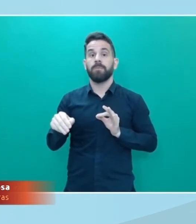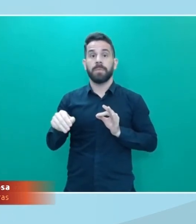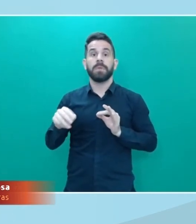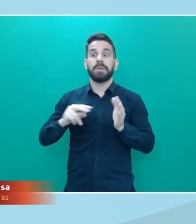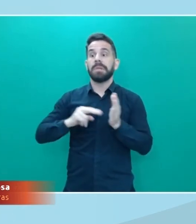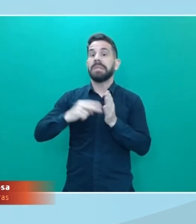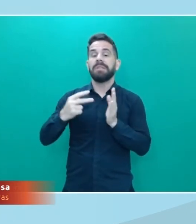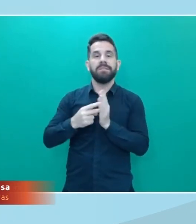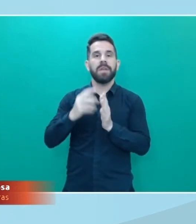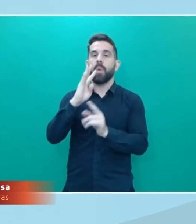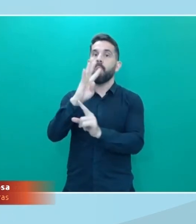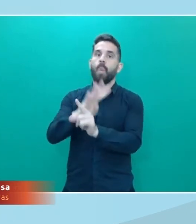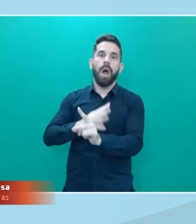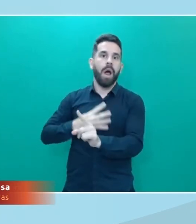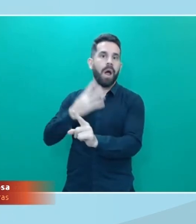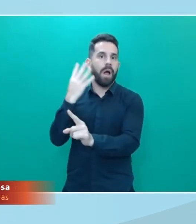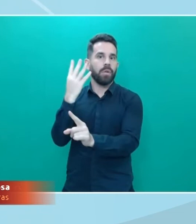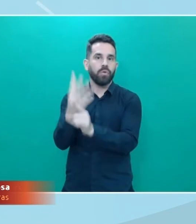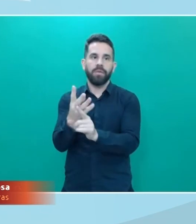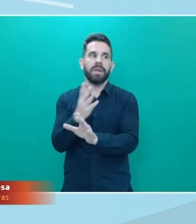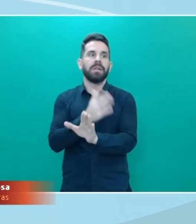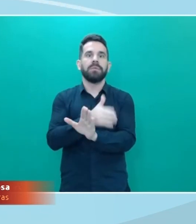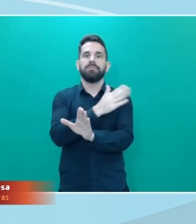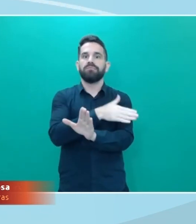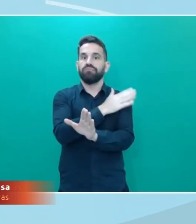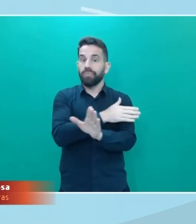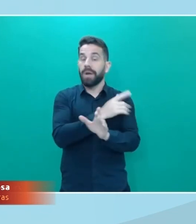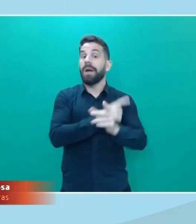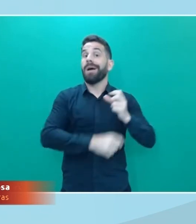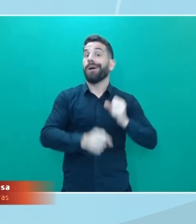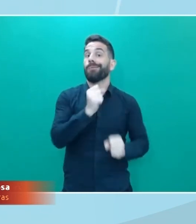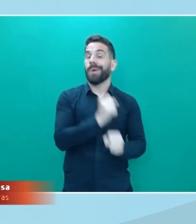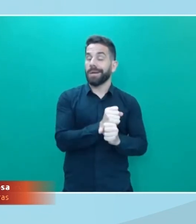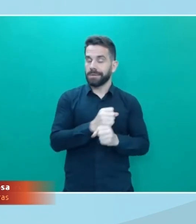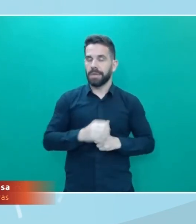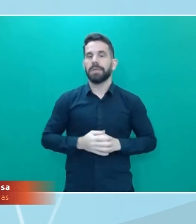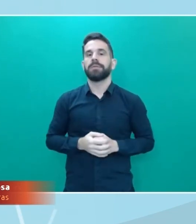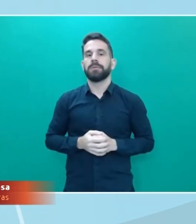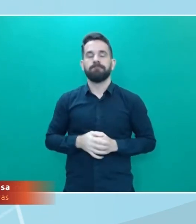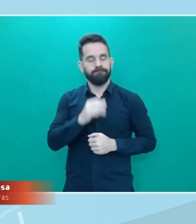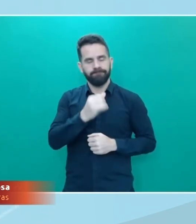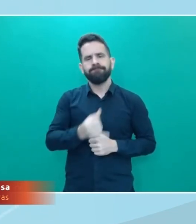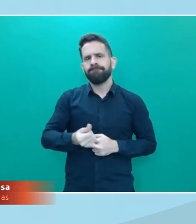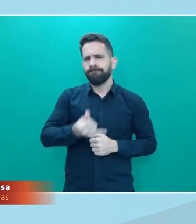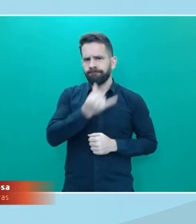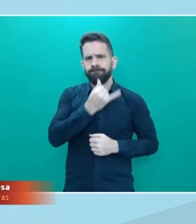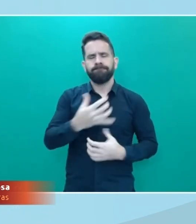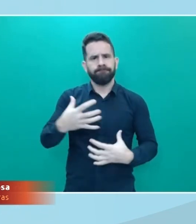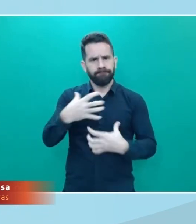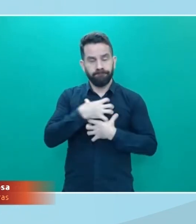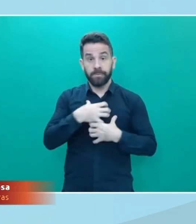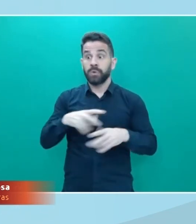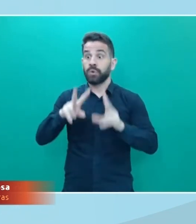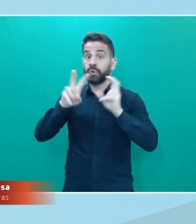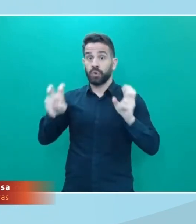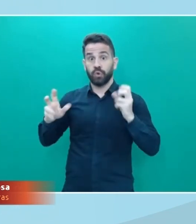maior do que todos os alertas do ano passado. Notícia muito triste em relação à Amazônia, esse